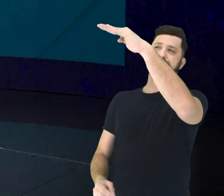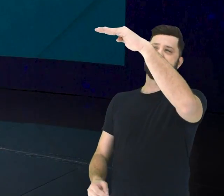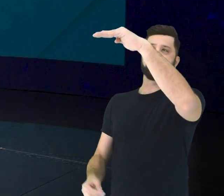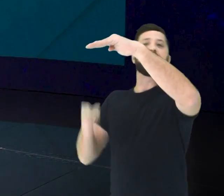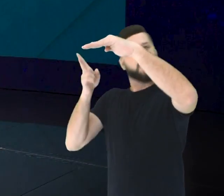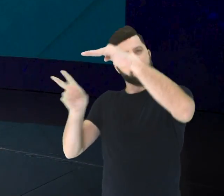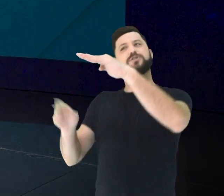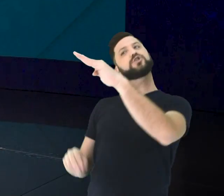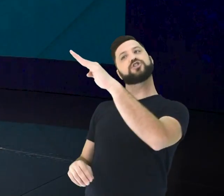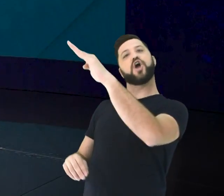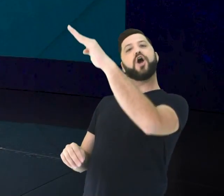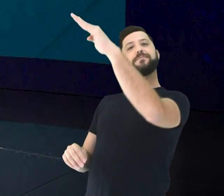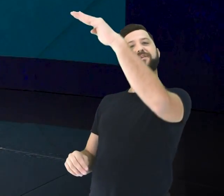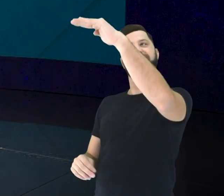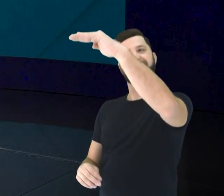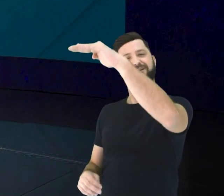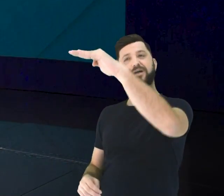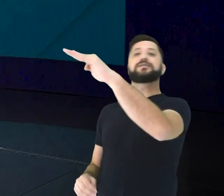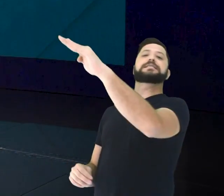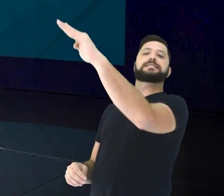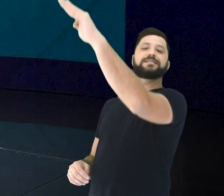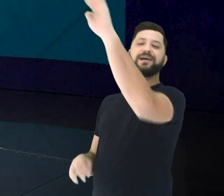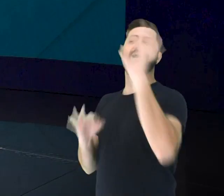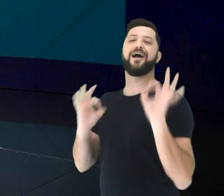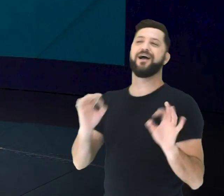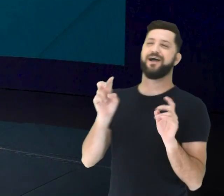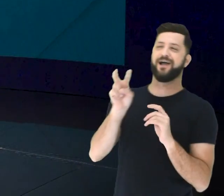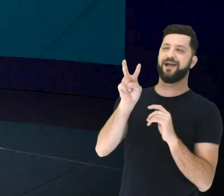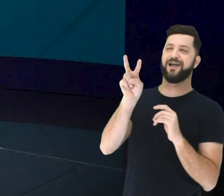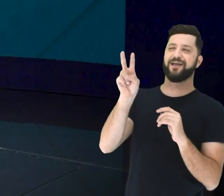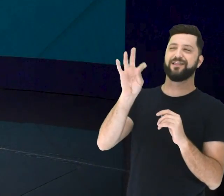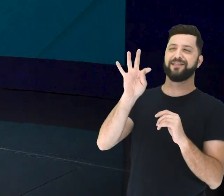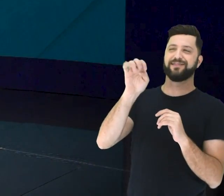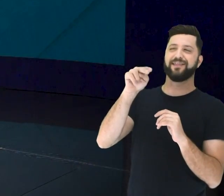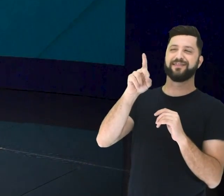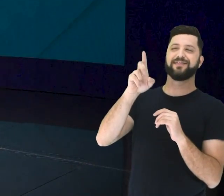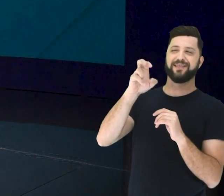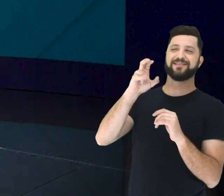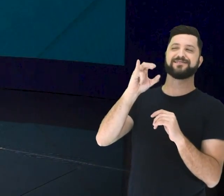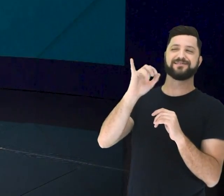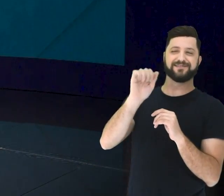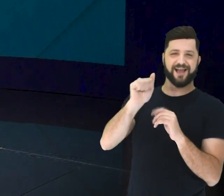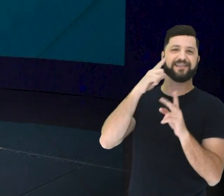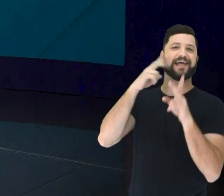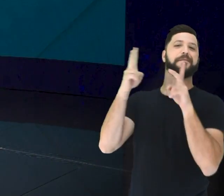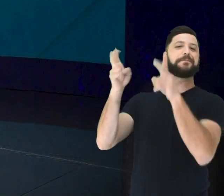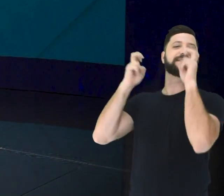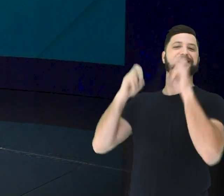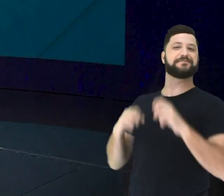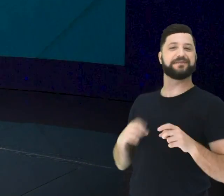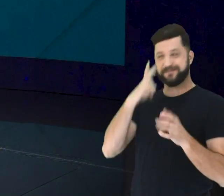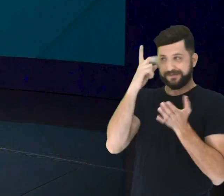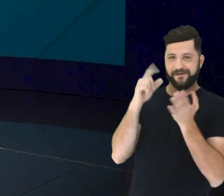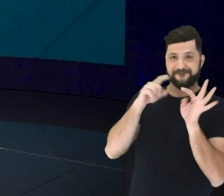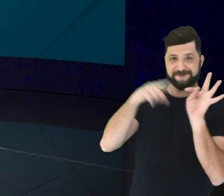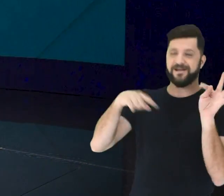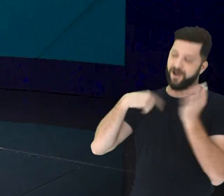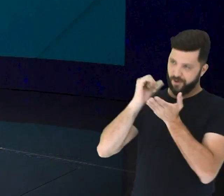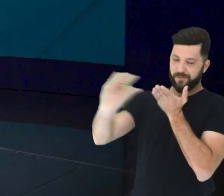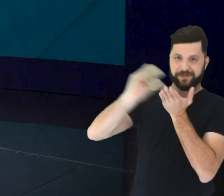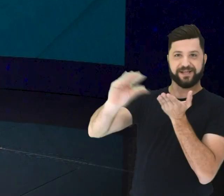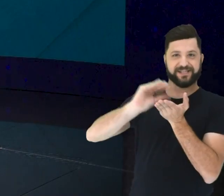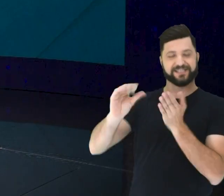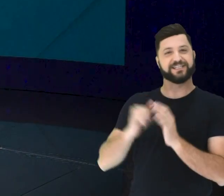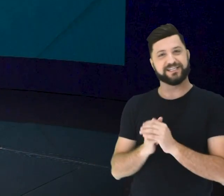seja a um movimento de tendência ao movimento de pressão aonde qualquer desconto que tá acontecendo aqui Os compradores já voltam a atuar a